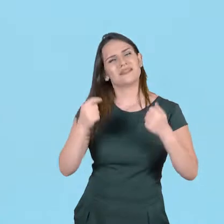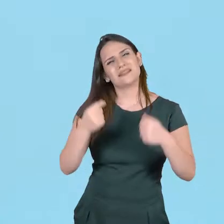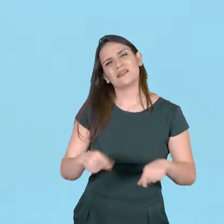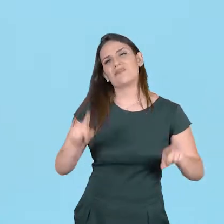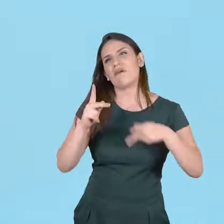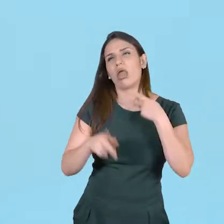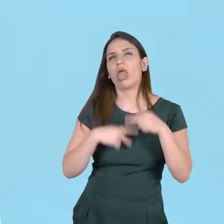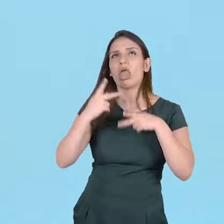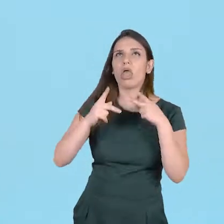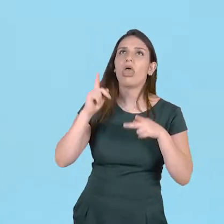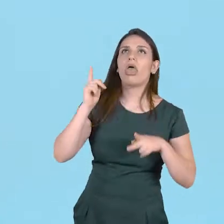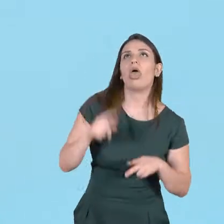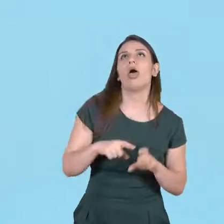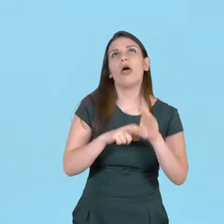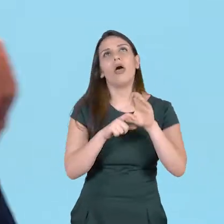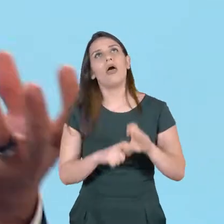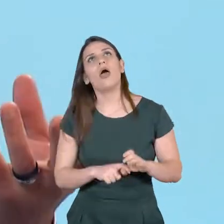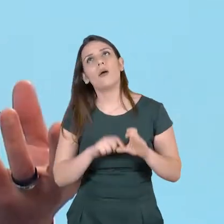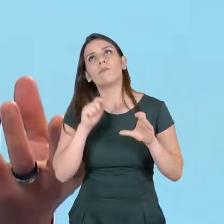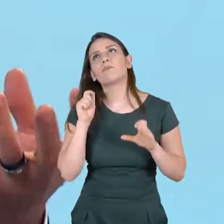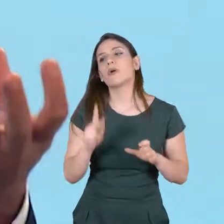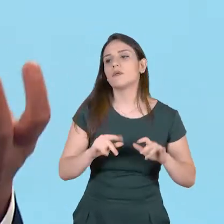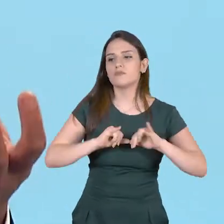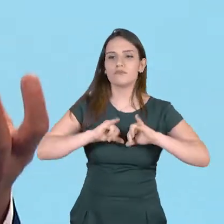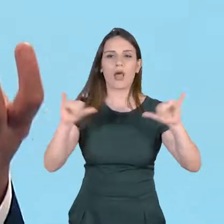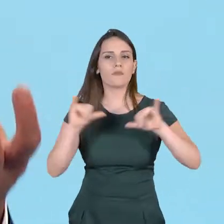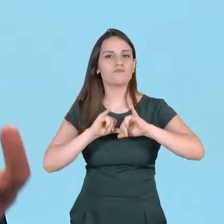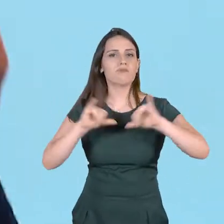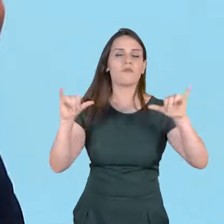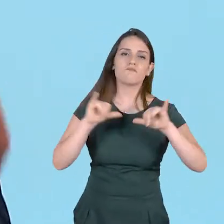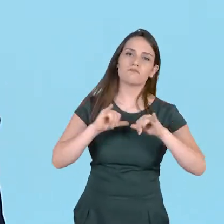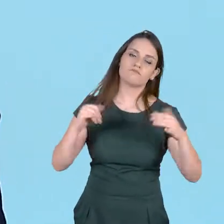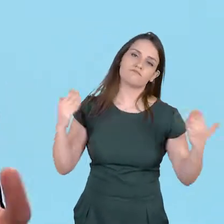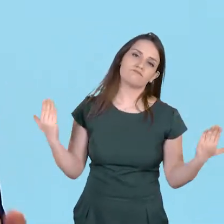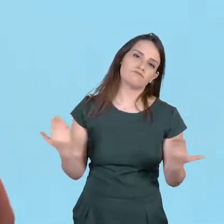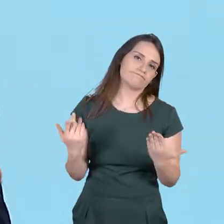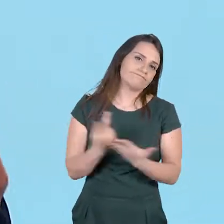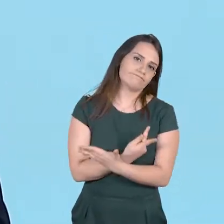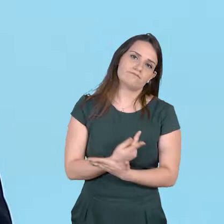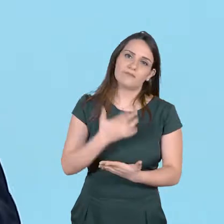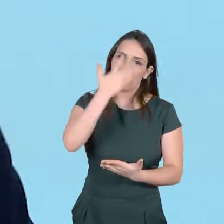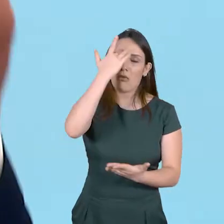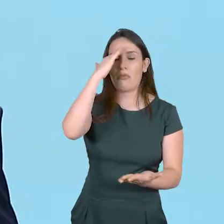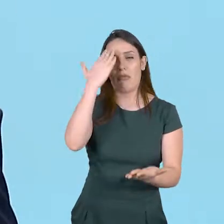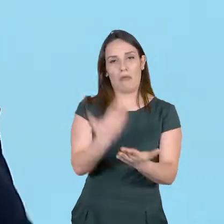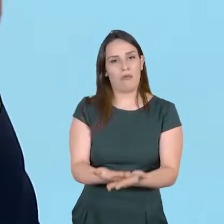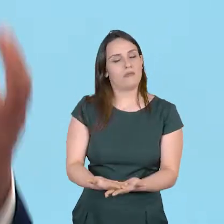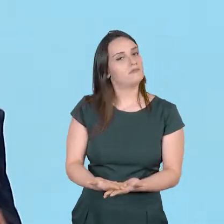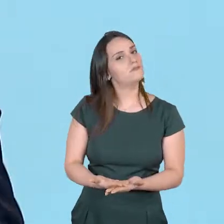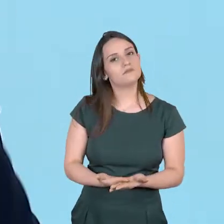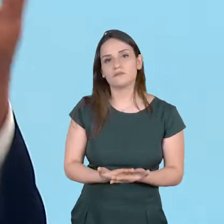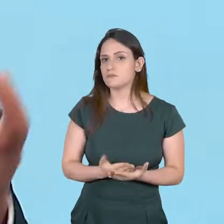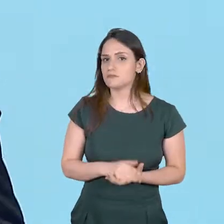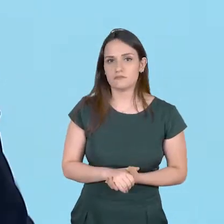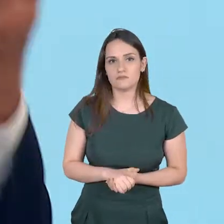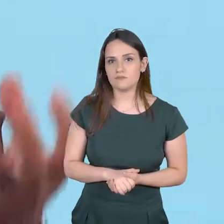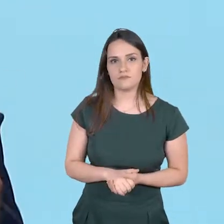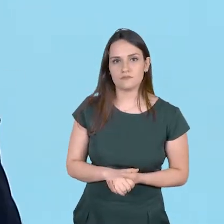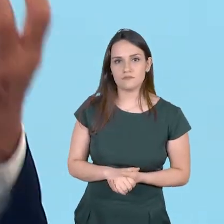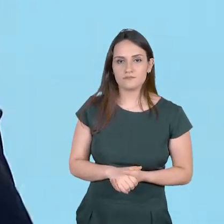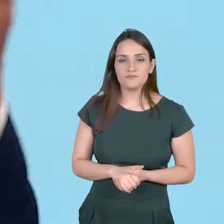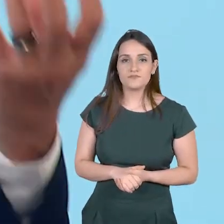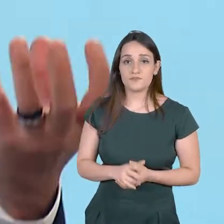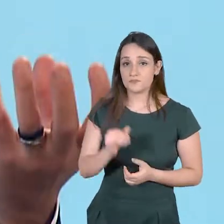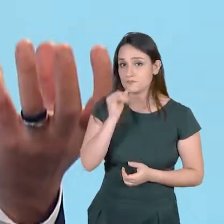ficam sendo divulgados na grande imprensa e a população acaba acreditando né? Quando se fala uma